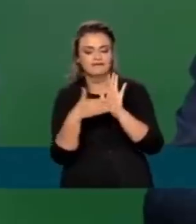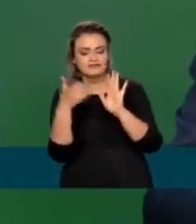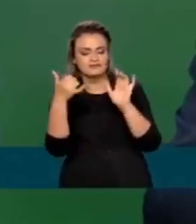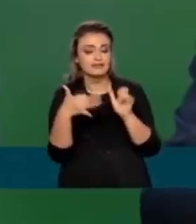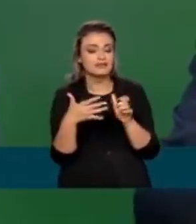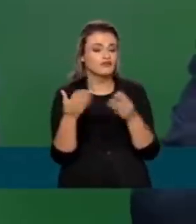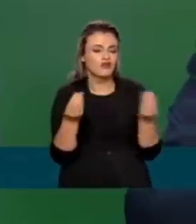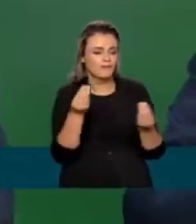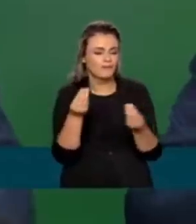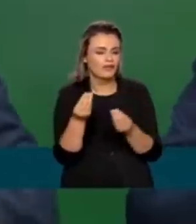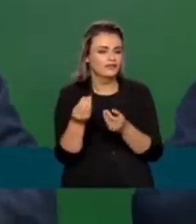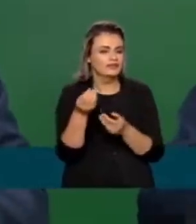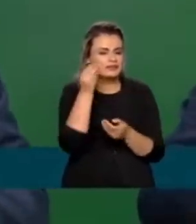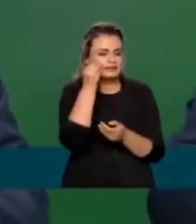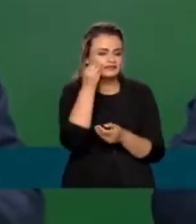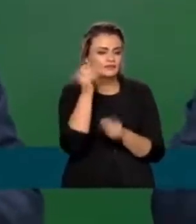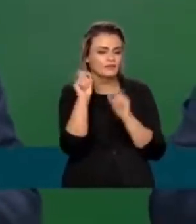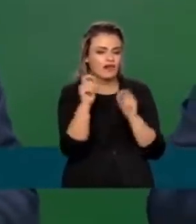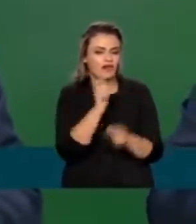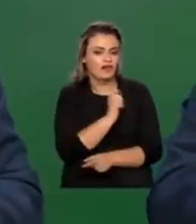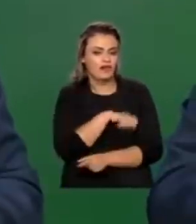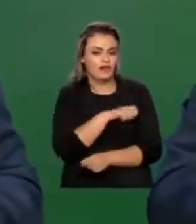apresentação, da pura maldade.